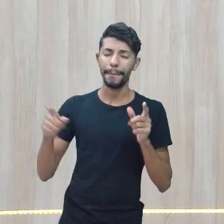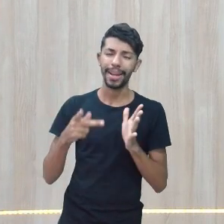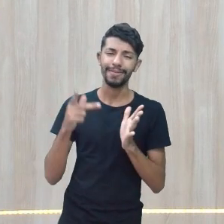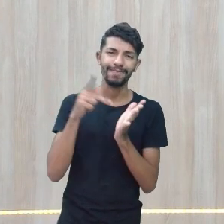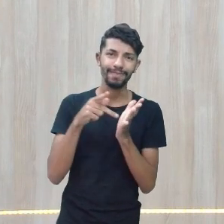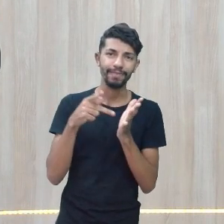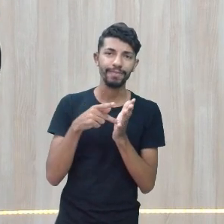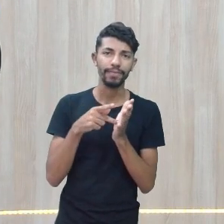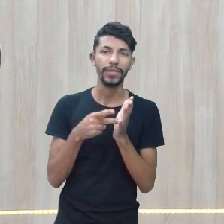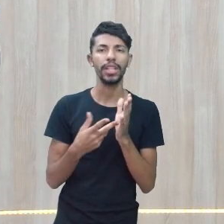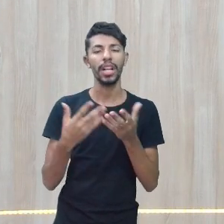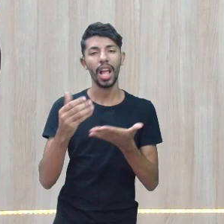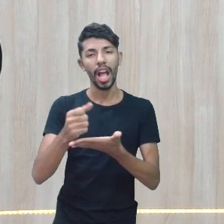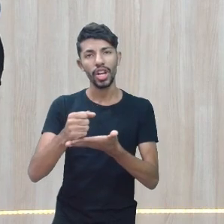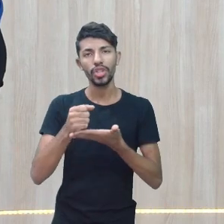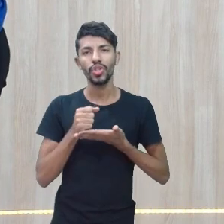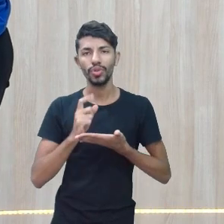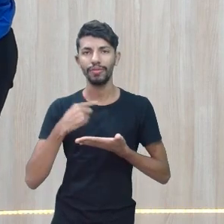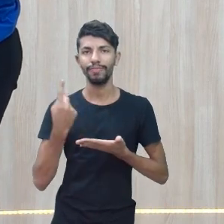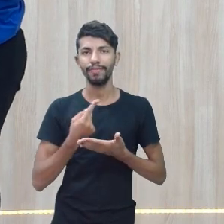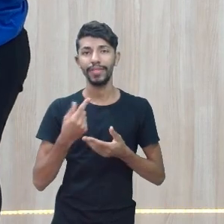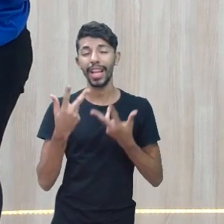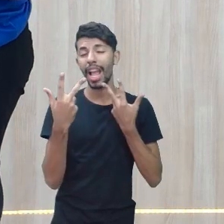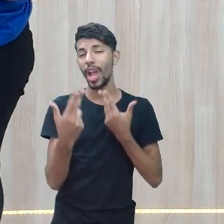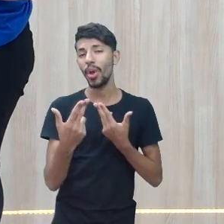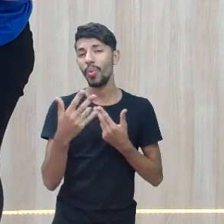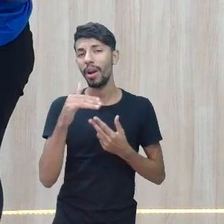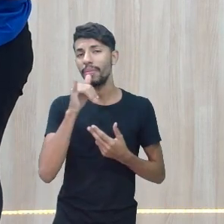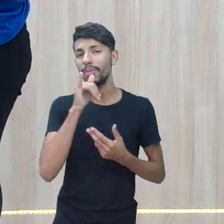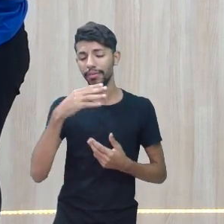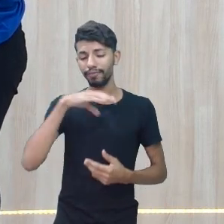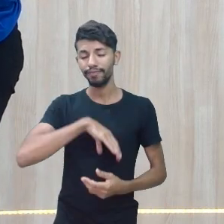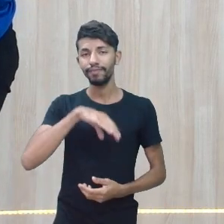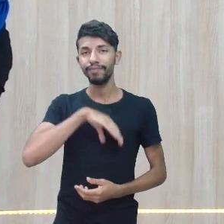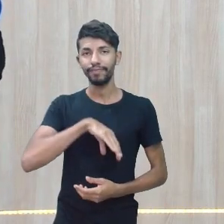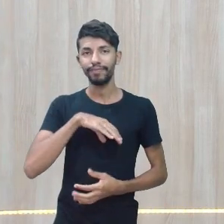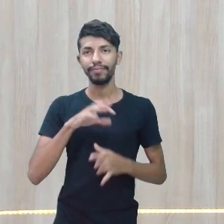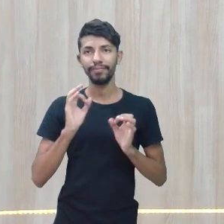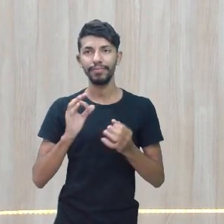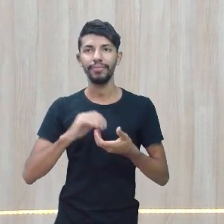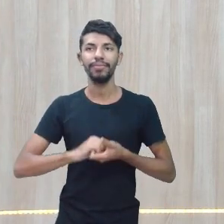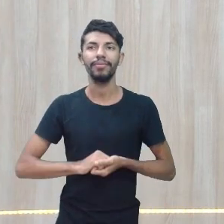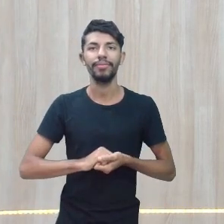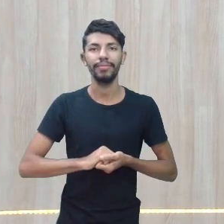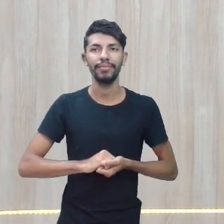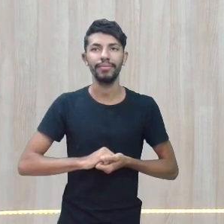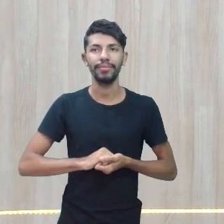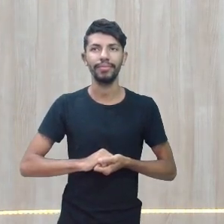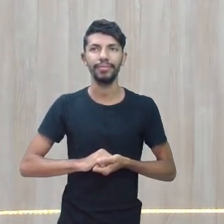nos ajudam. É assim também na língua portuguesa. Então, vamos lá.